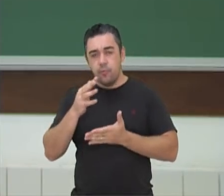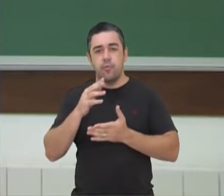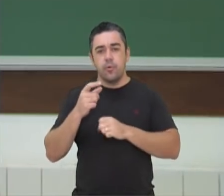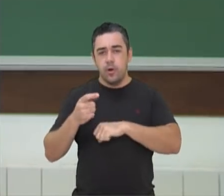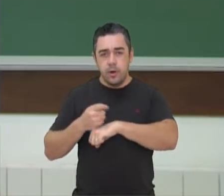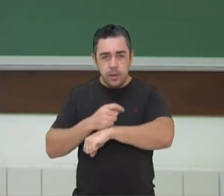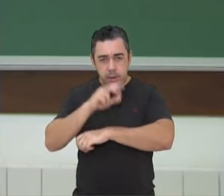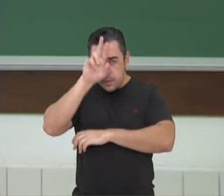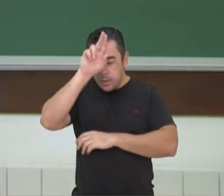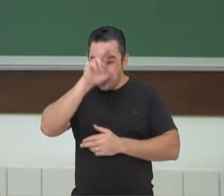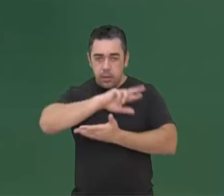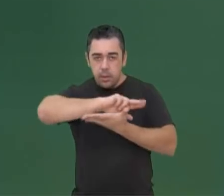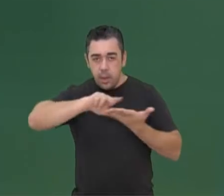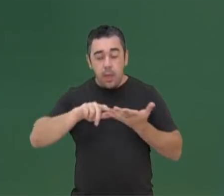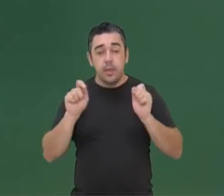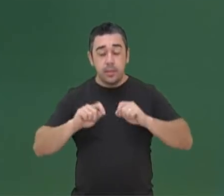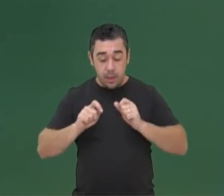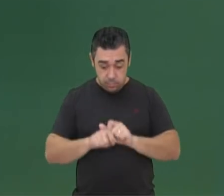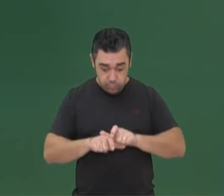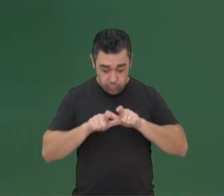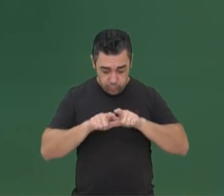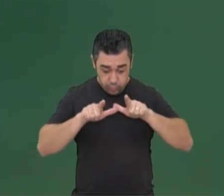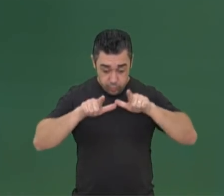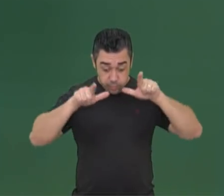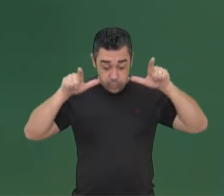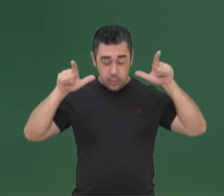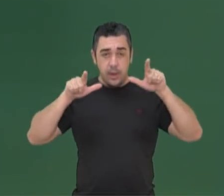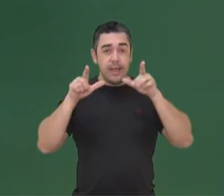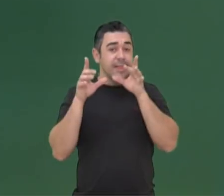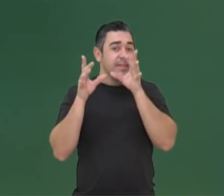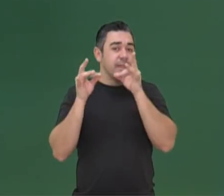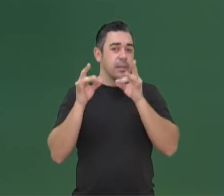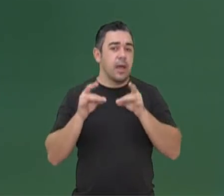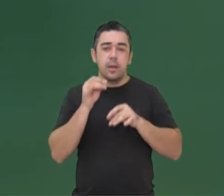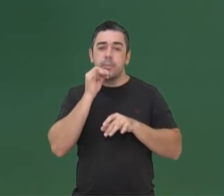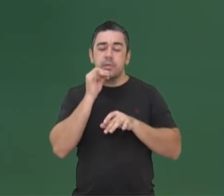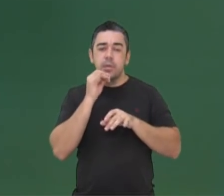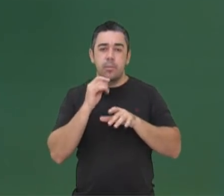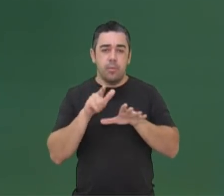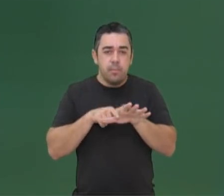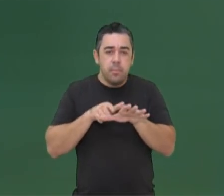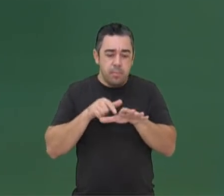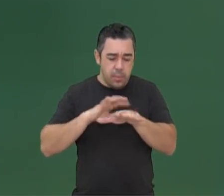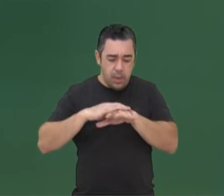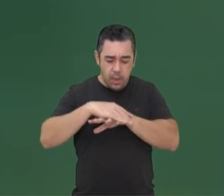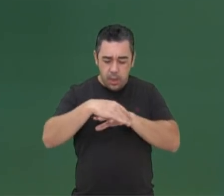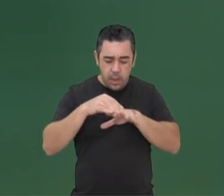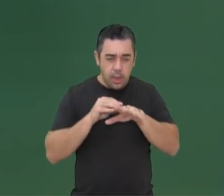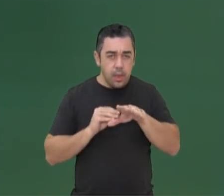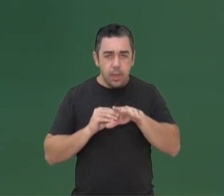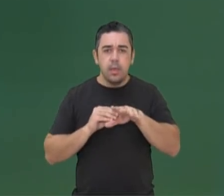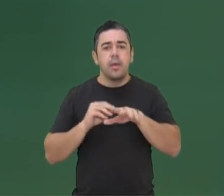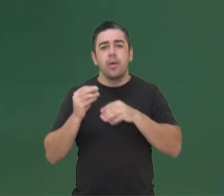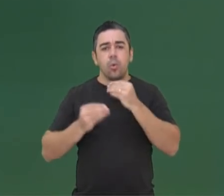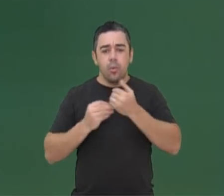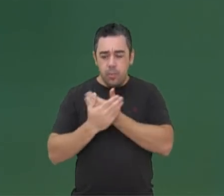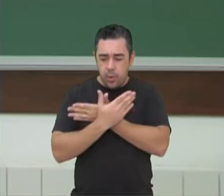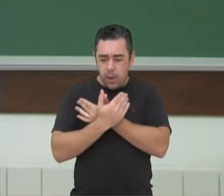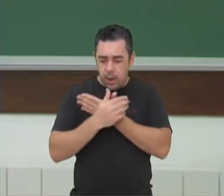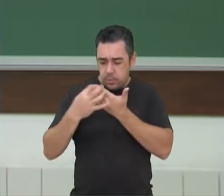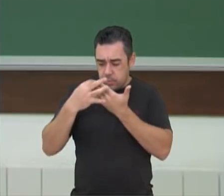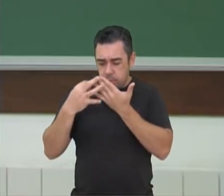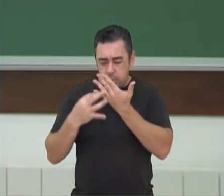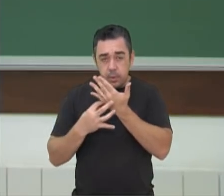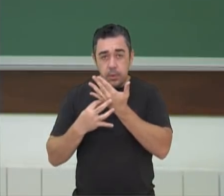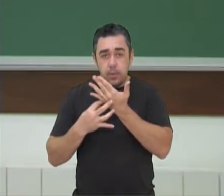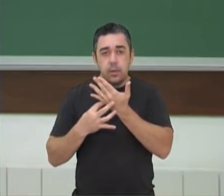visualizá-las. Então, se eu quero ver um detalhe de uma patinha, de uma asa, de uma antena, eu posso ver com a lupa.